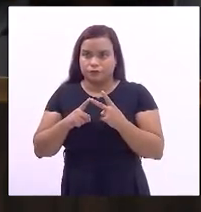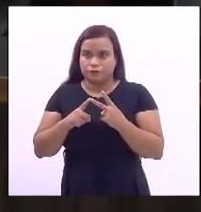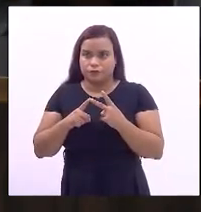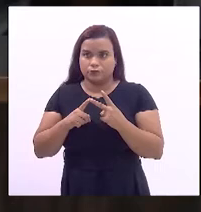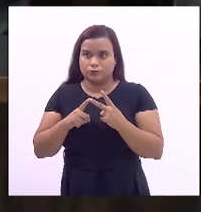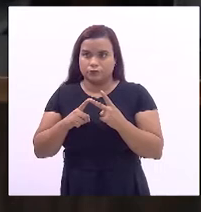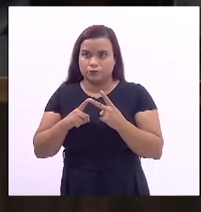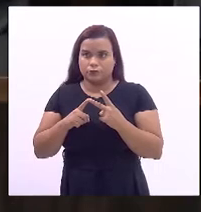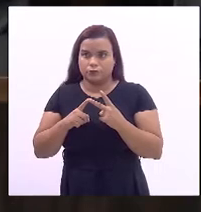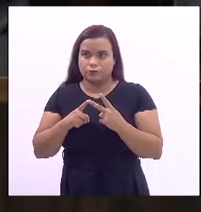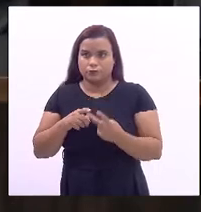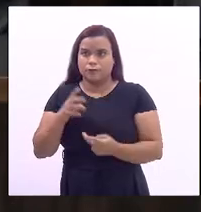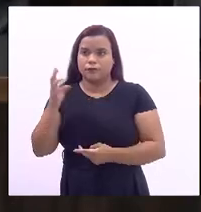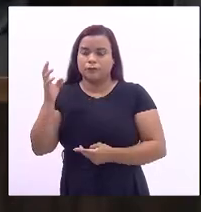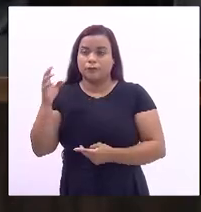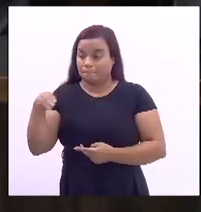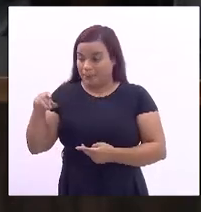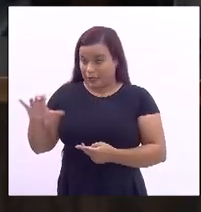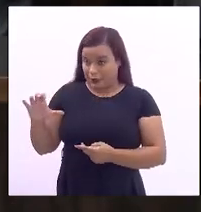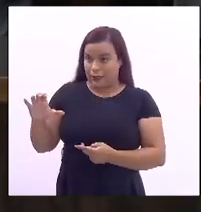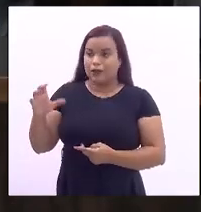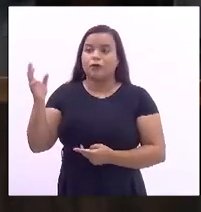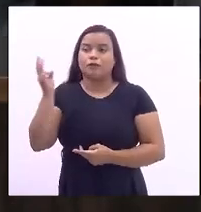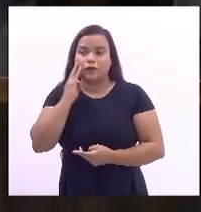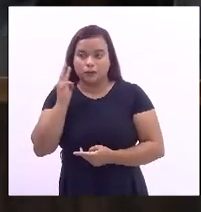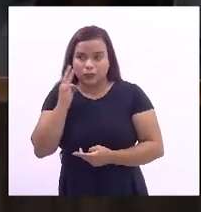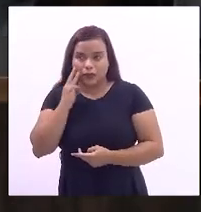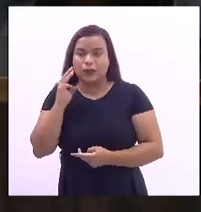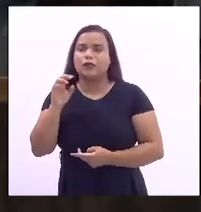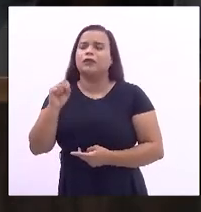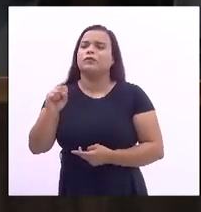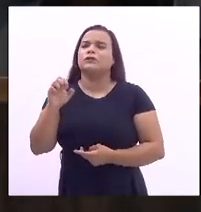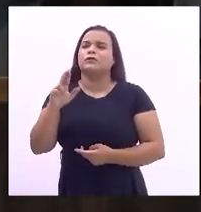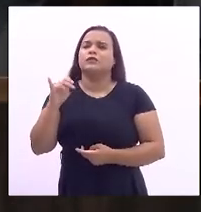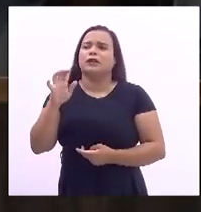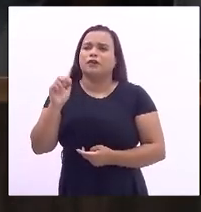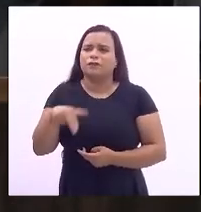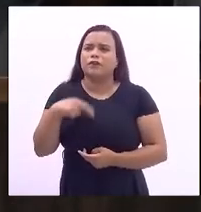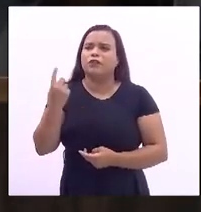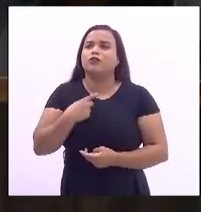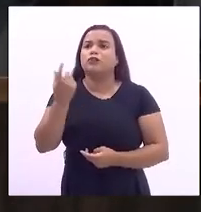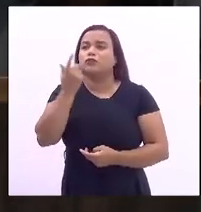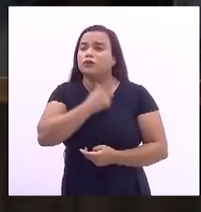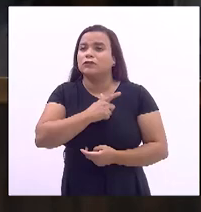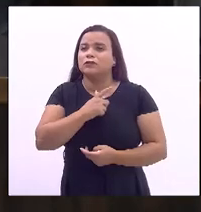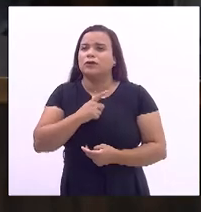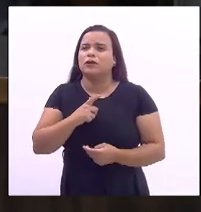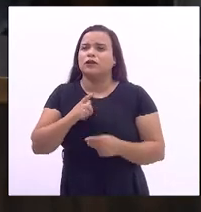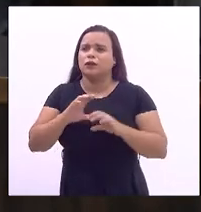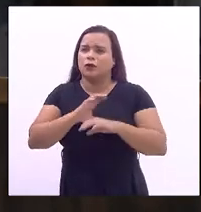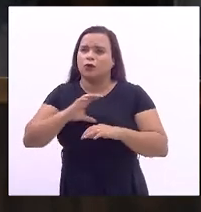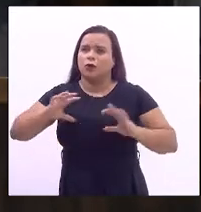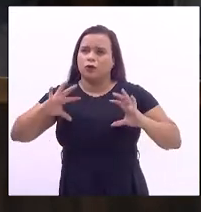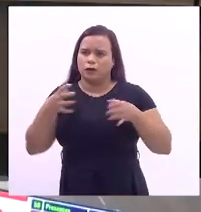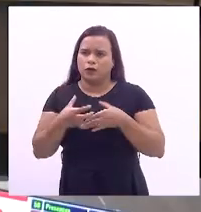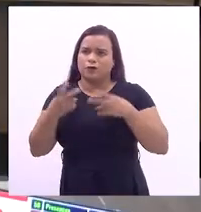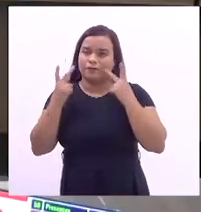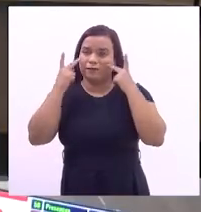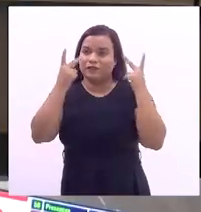o deputado Valdete Flávio serafini para que a gente possa fazer aquela comissão para visitar ternium